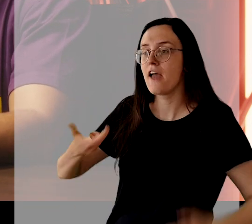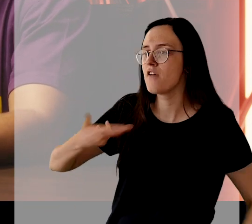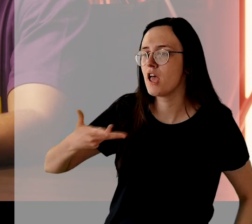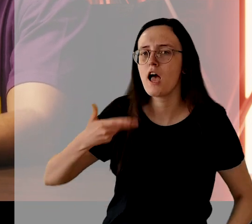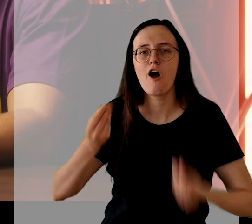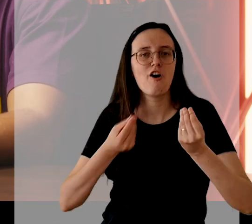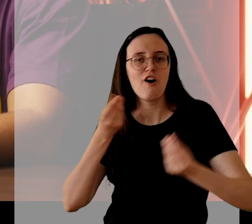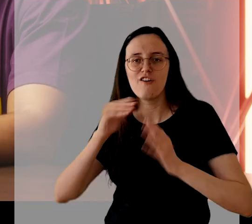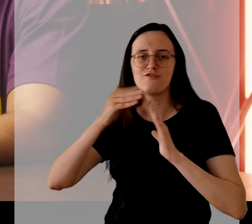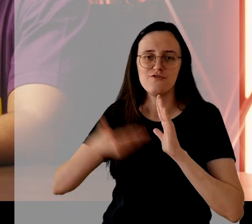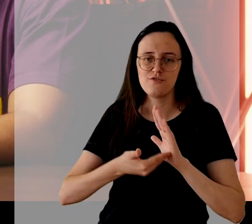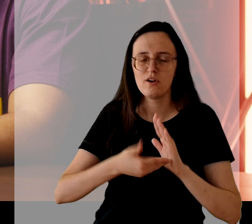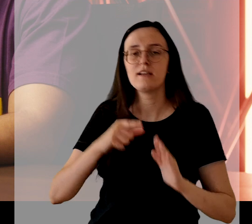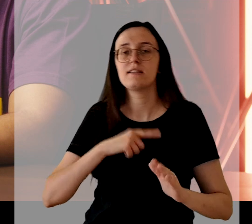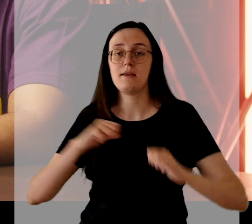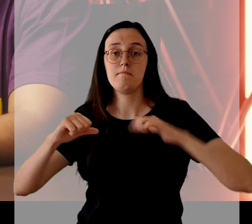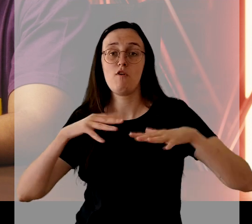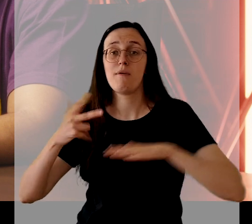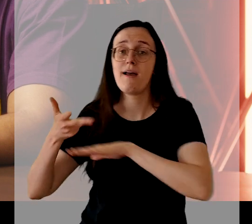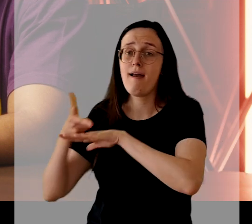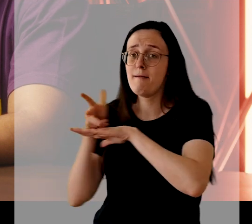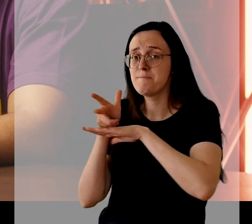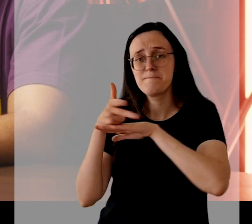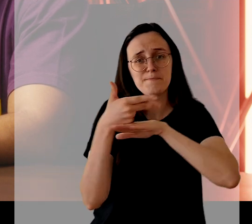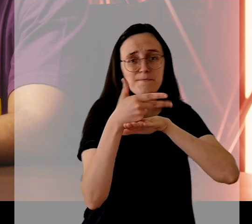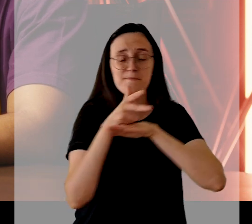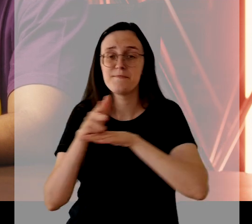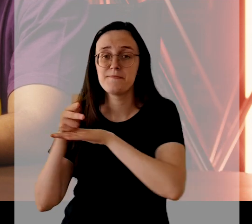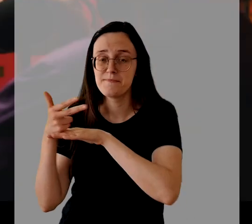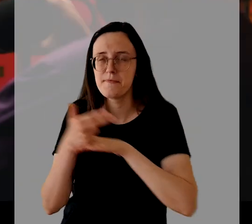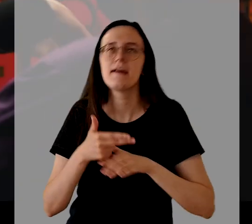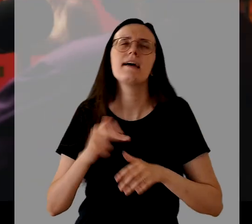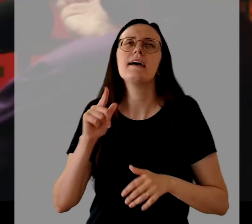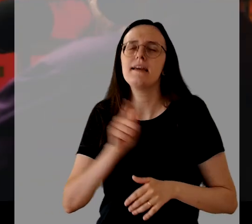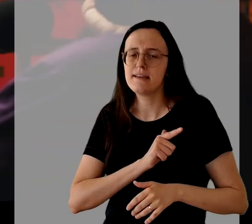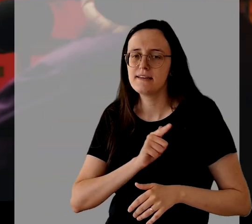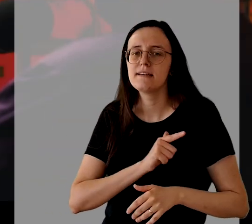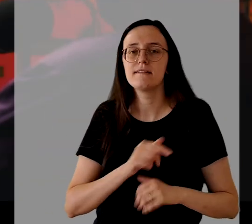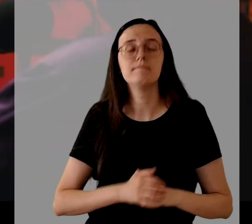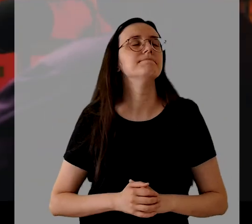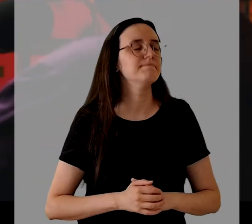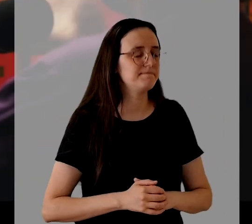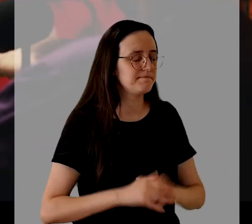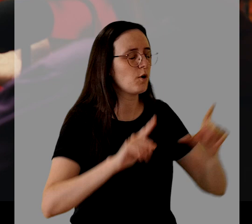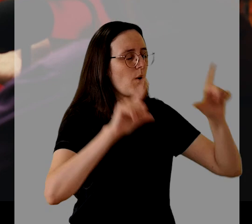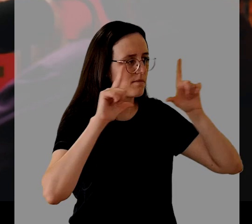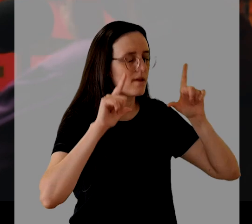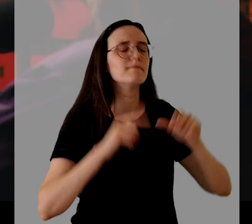em que velocidade isso é feito, vai entender os movimentos de câmera. E por mais que exista